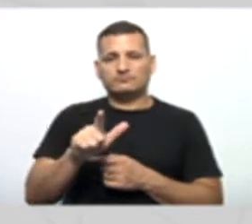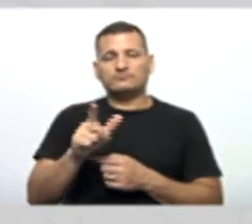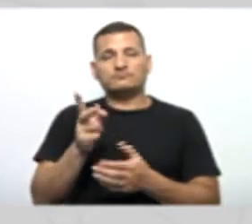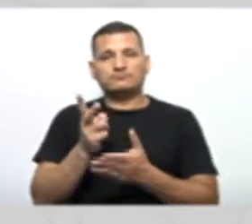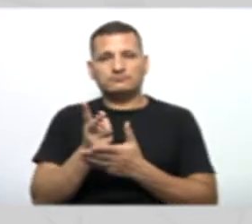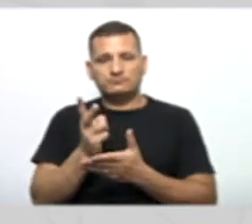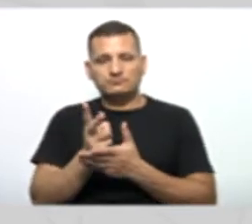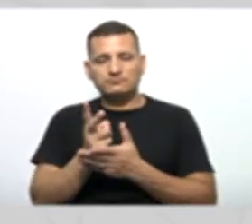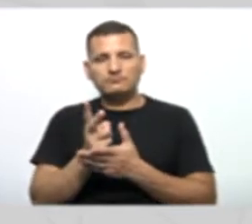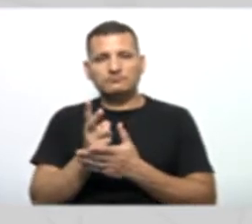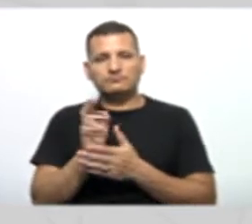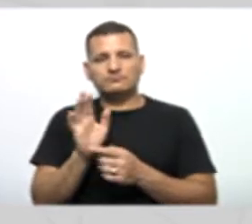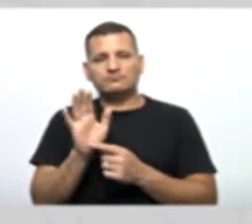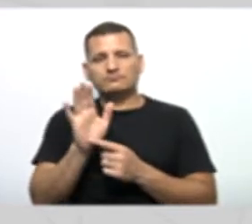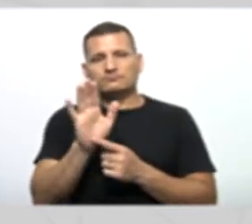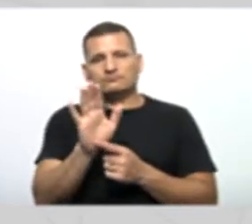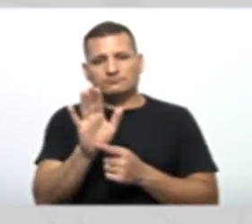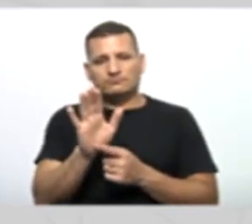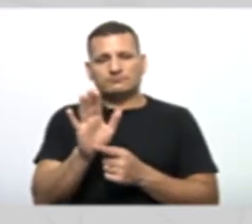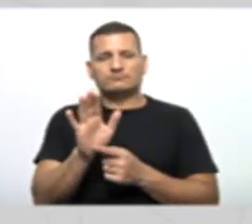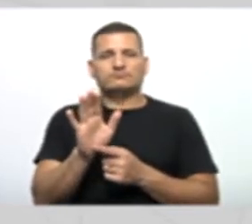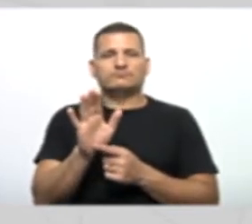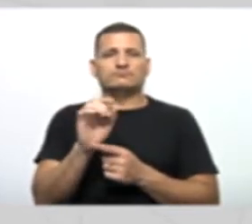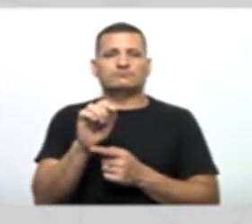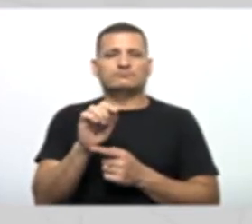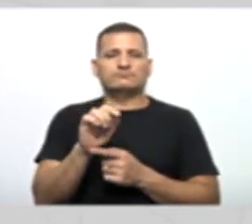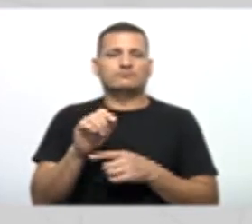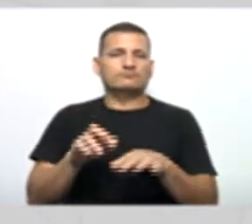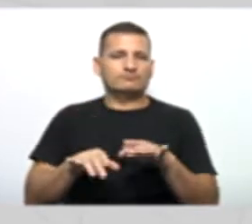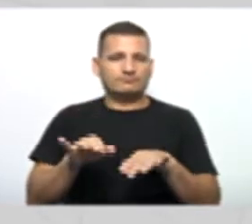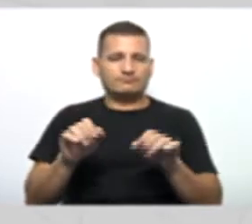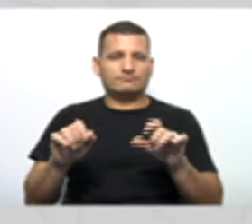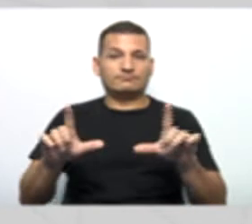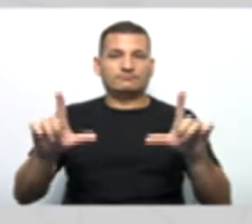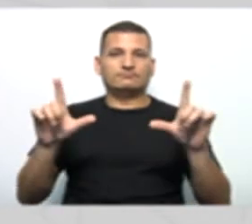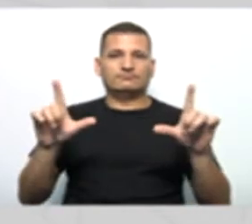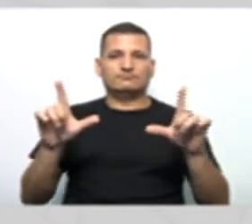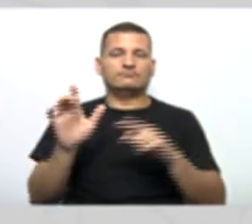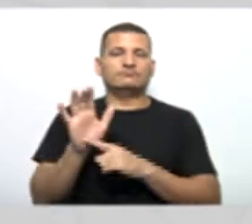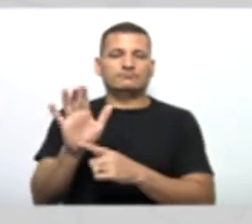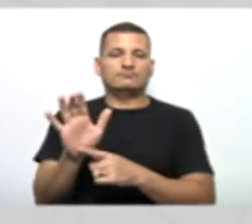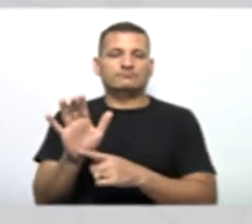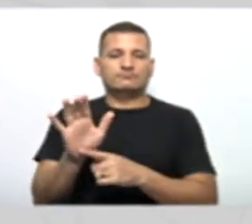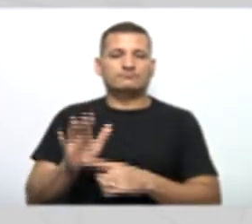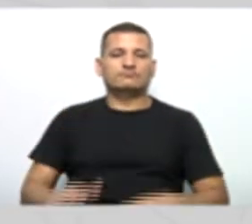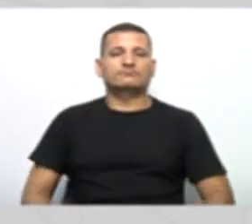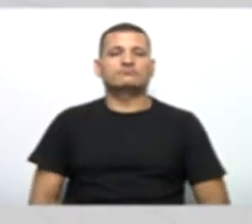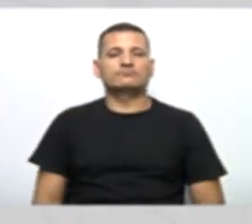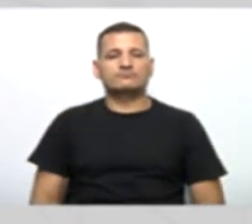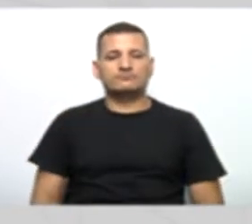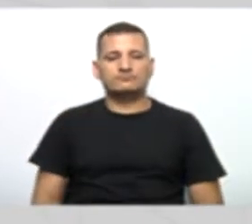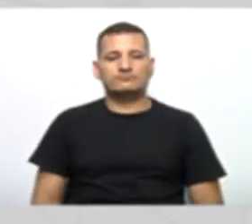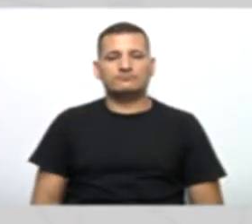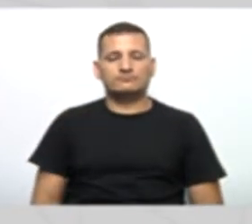console ou no Workbench, ok? Vamos ver se a gente consegue mostrar nos dois aí como funciona.